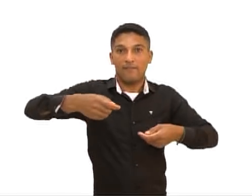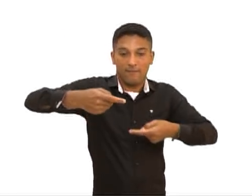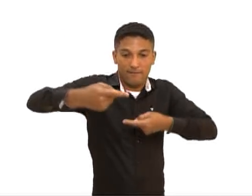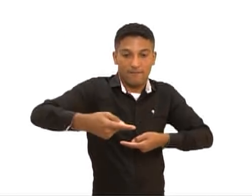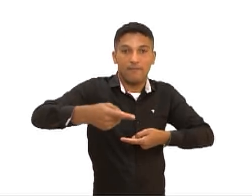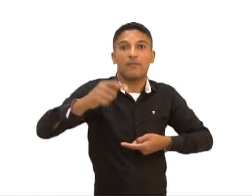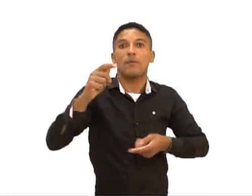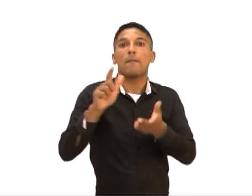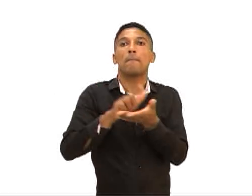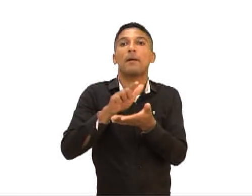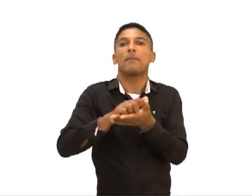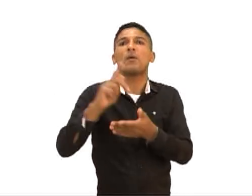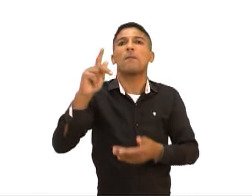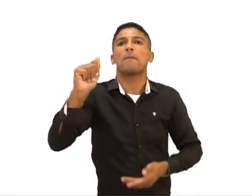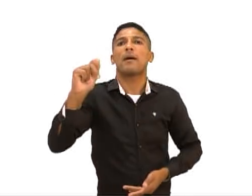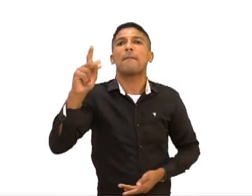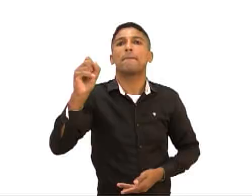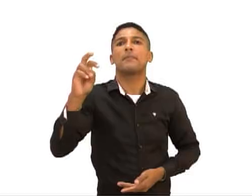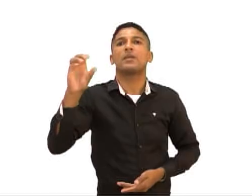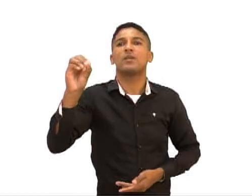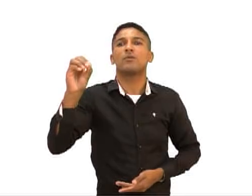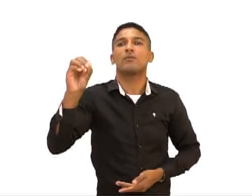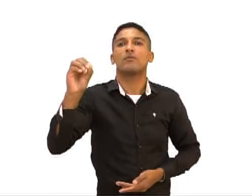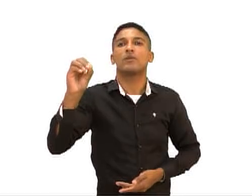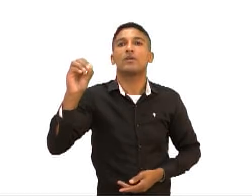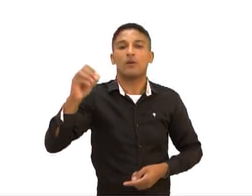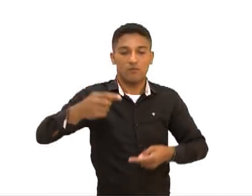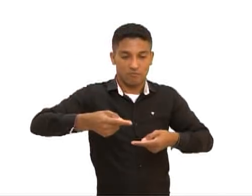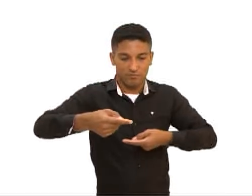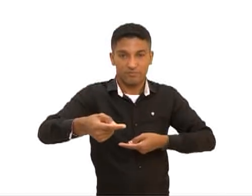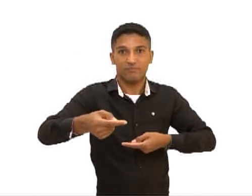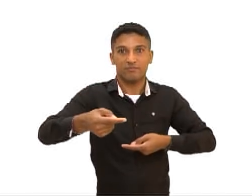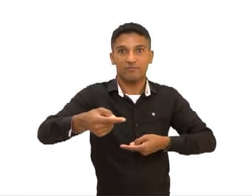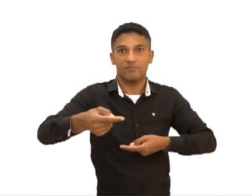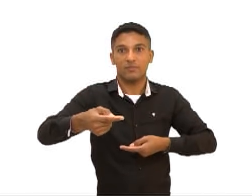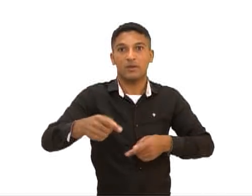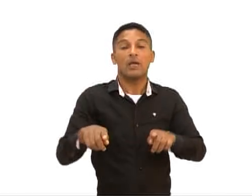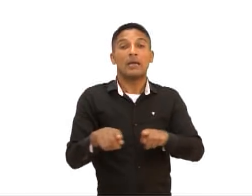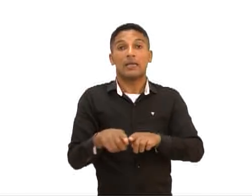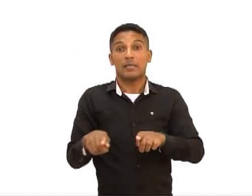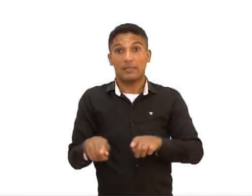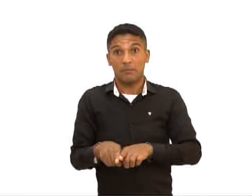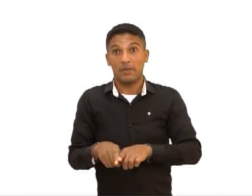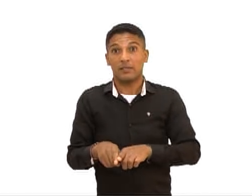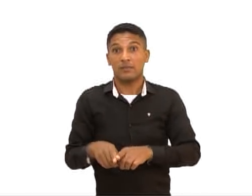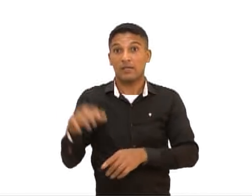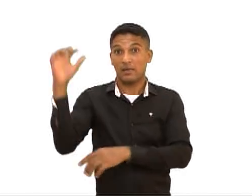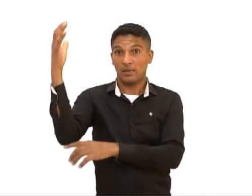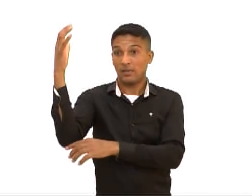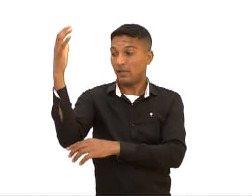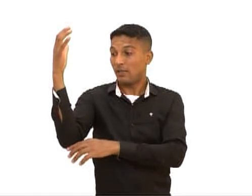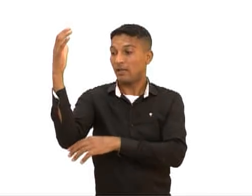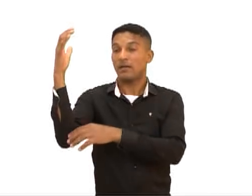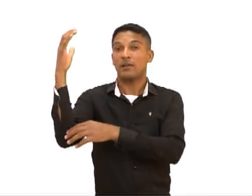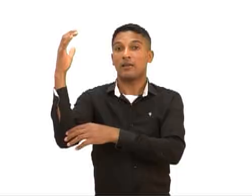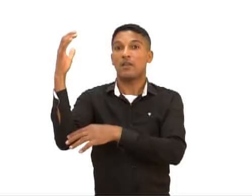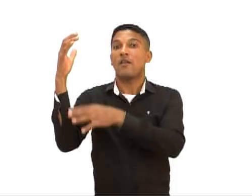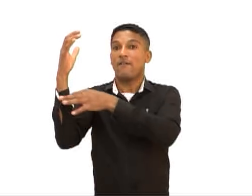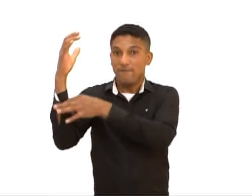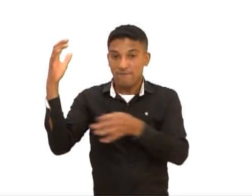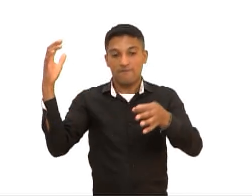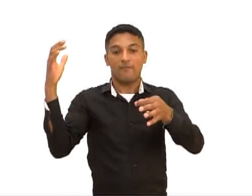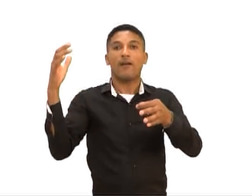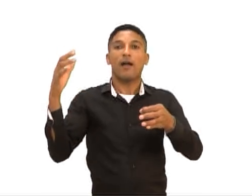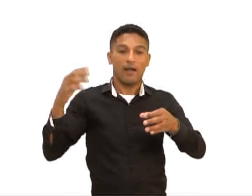escrita, o homem da antiguidade começou fazendo uso de ossos molhados em tintas vegetais. Séculos mais